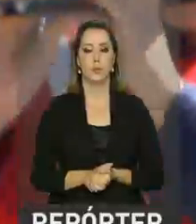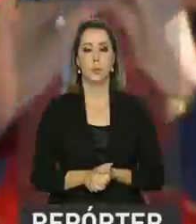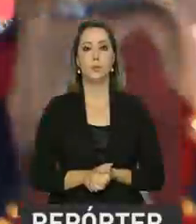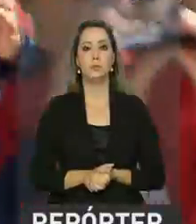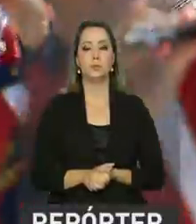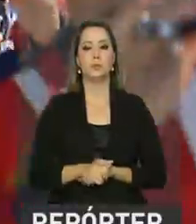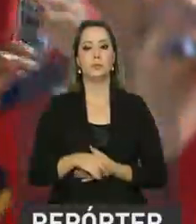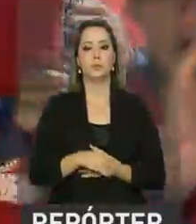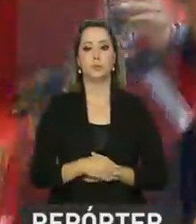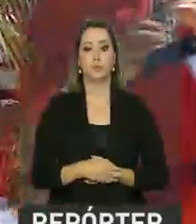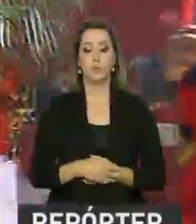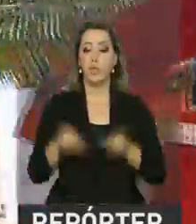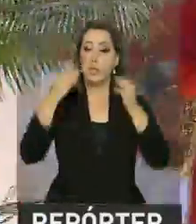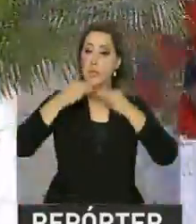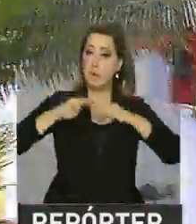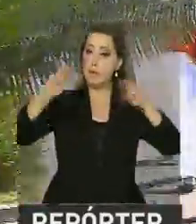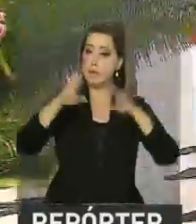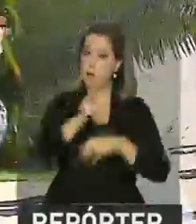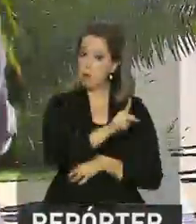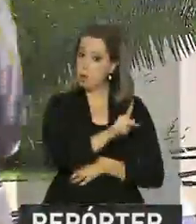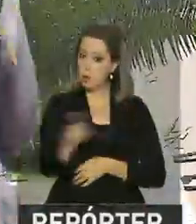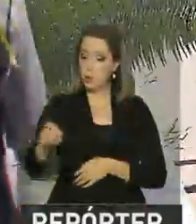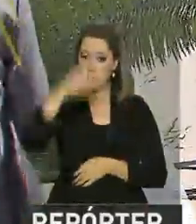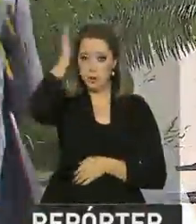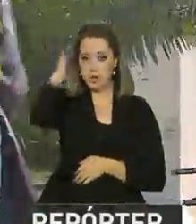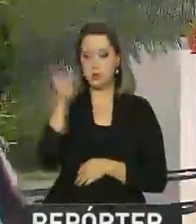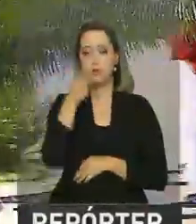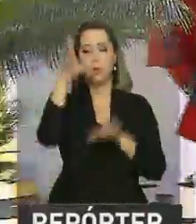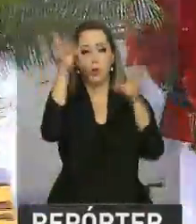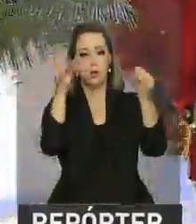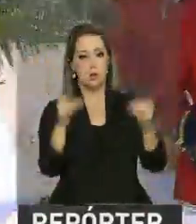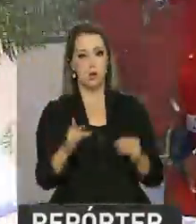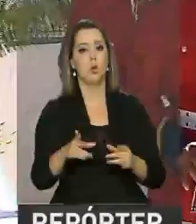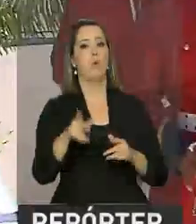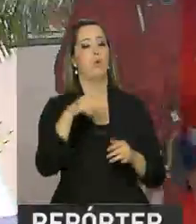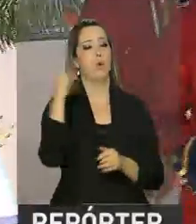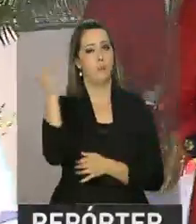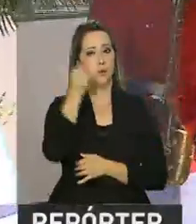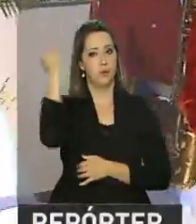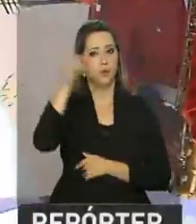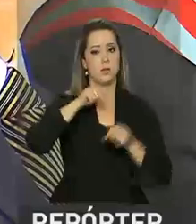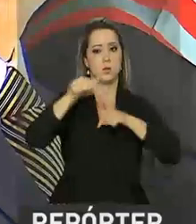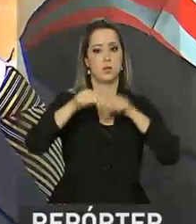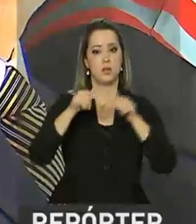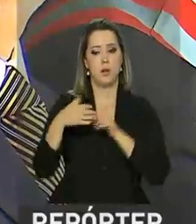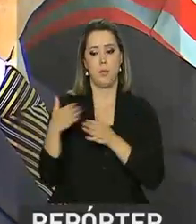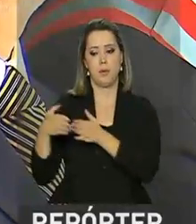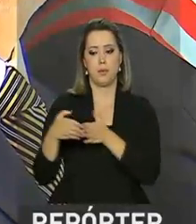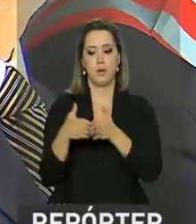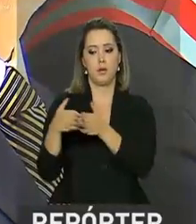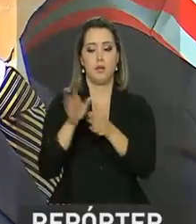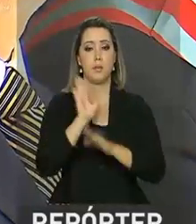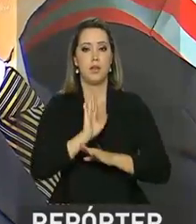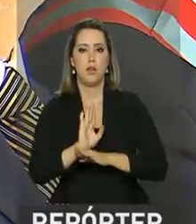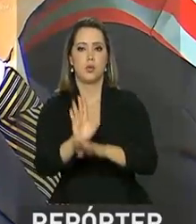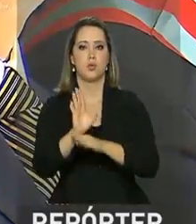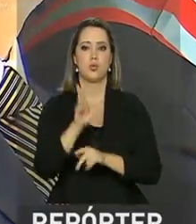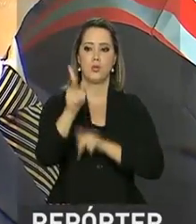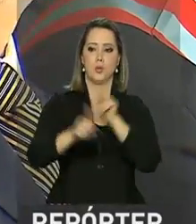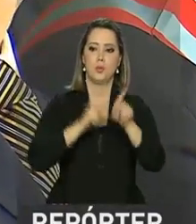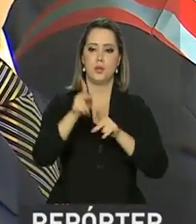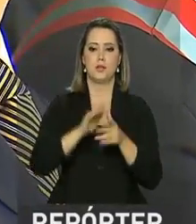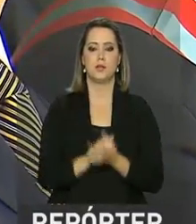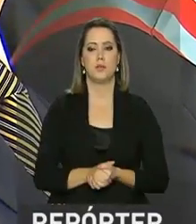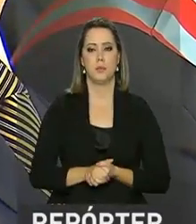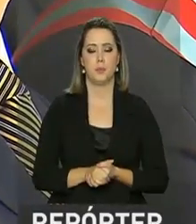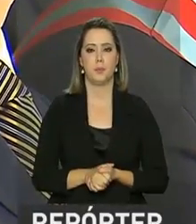brasileira na mensagem do presidente ele destacou o papel da Marinha na defesa nacional e no auxílio aos brasileiros para